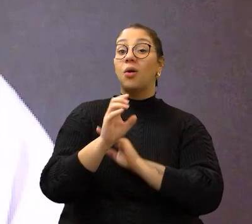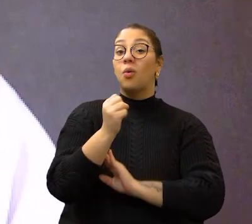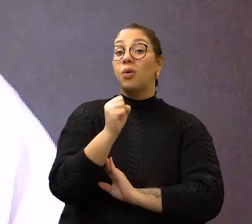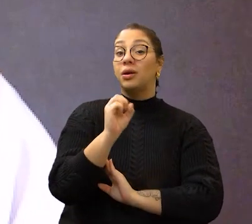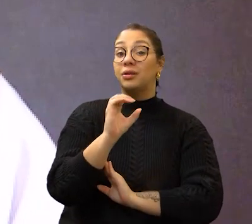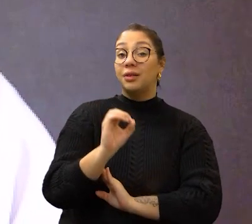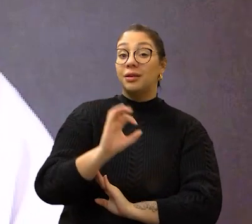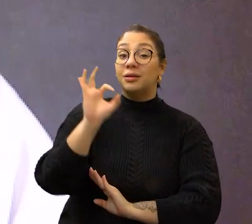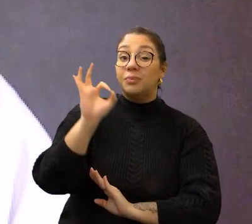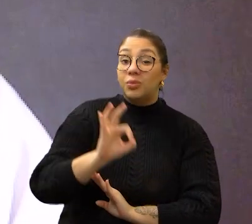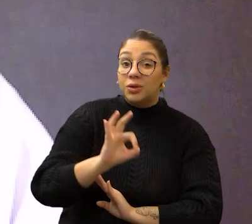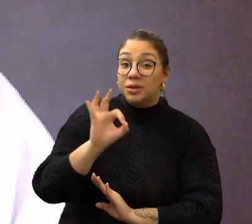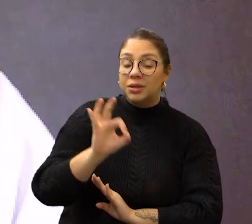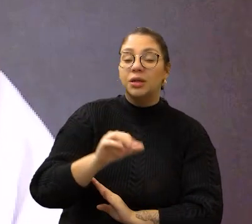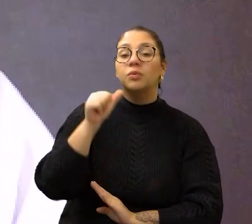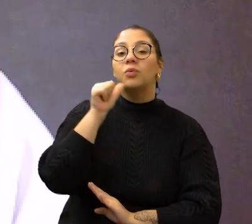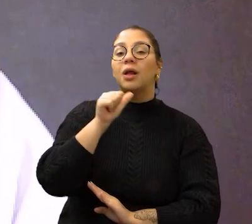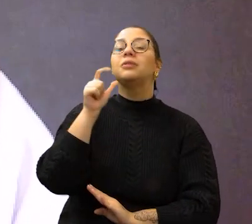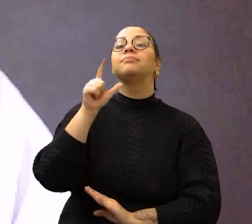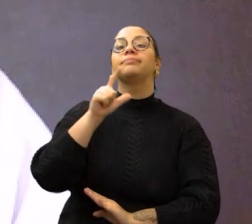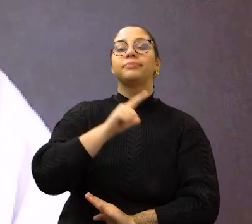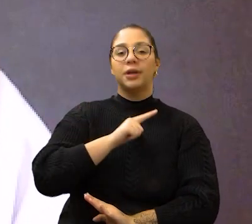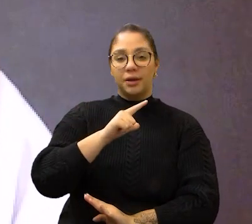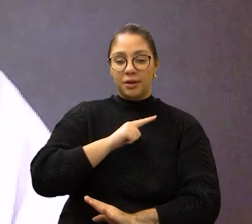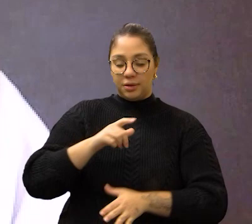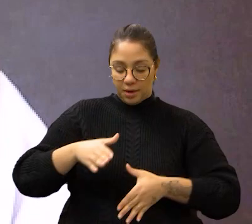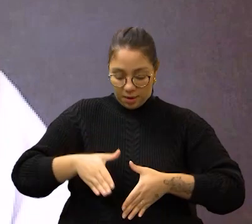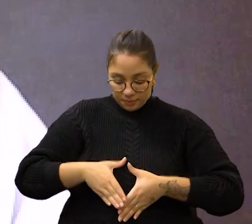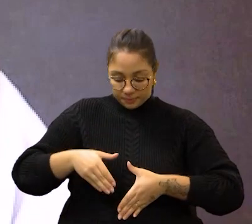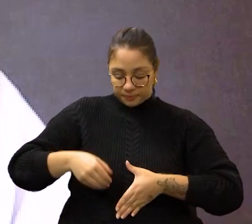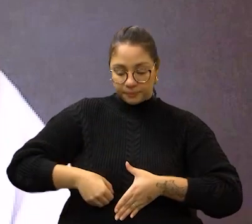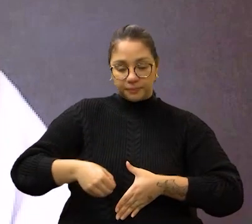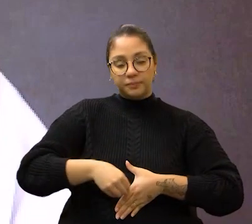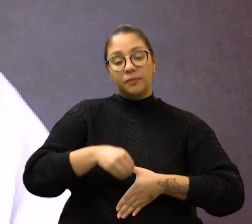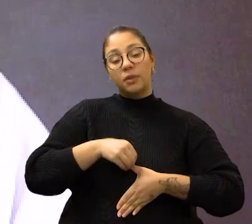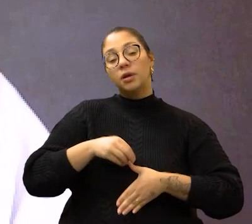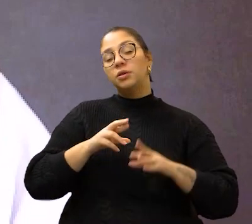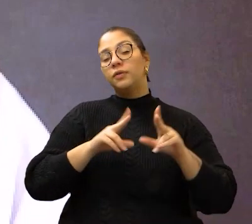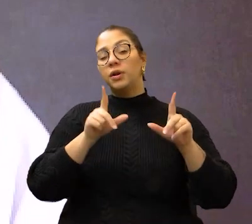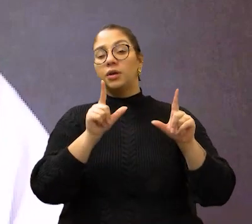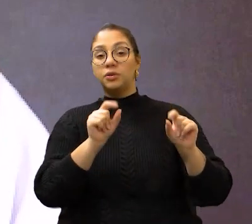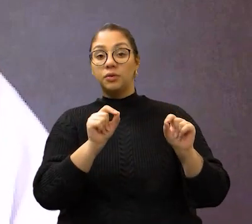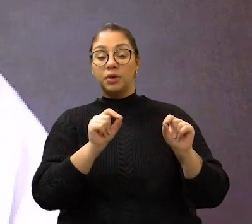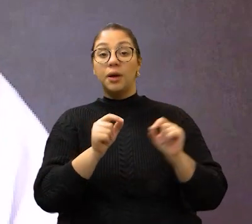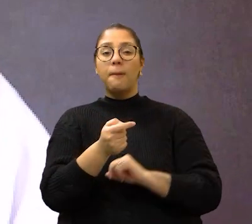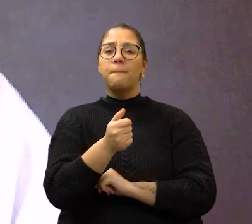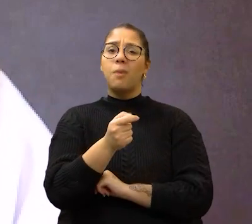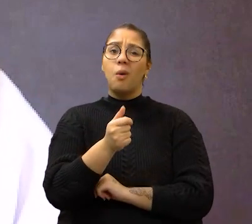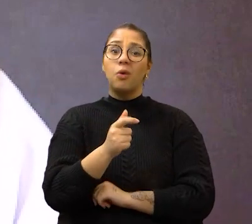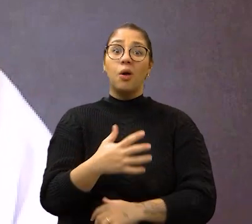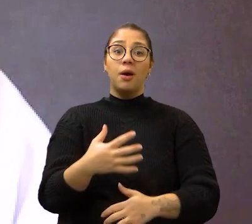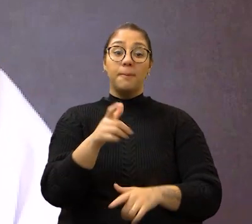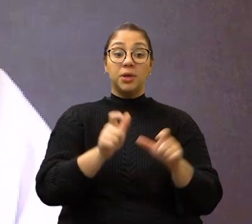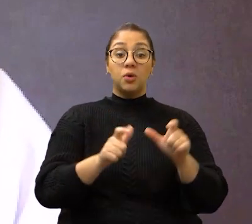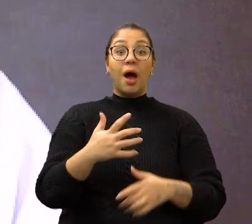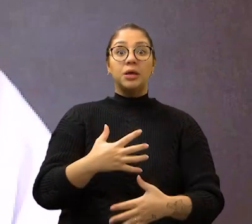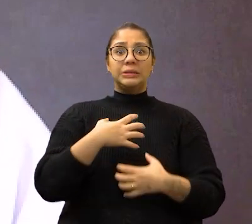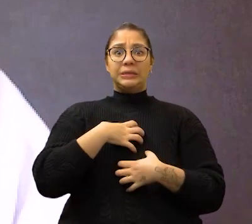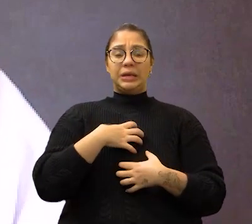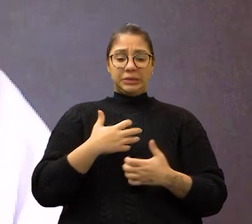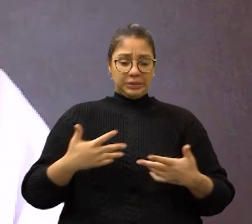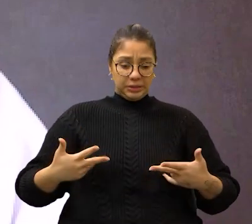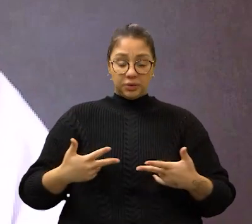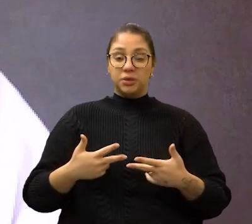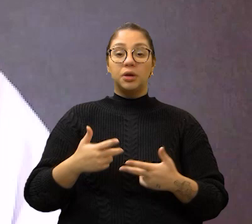das mulheres têm miomas. A grande diferença é que poucas vezes eles são sintomáticos, mas a idade